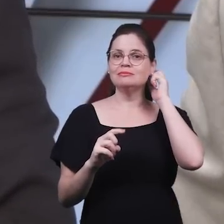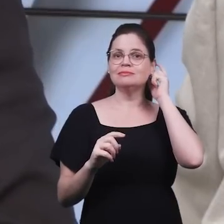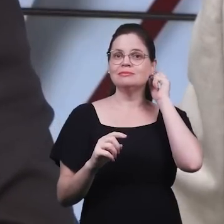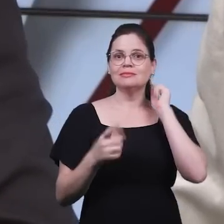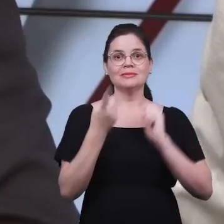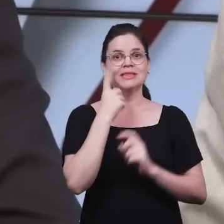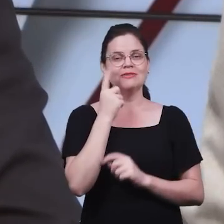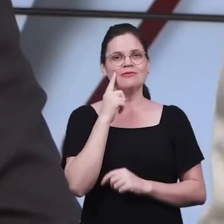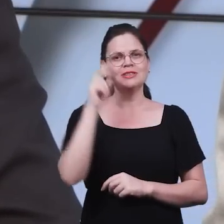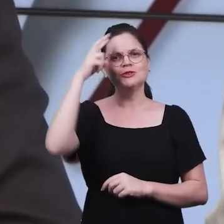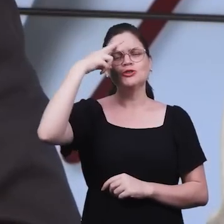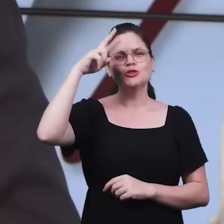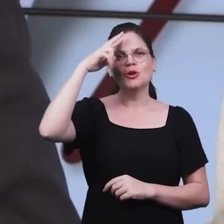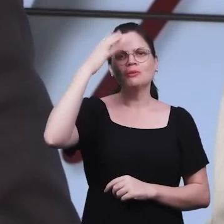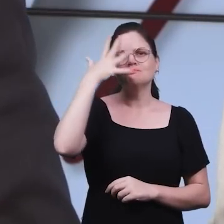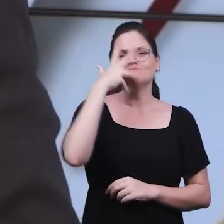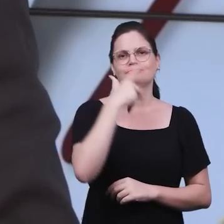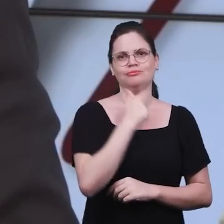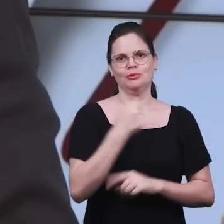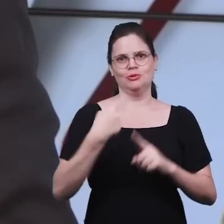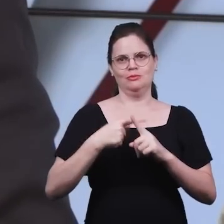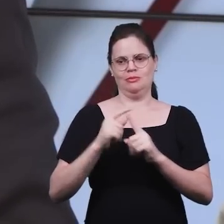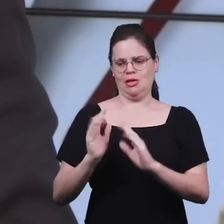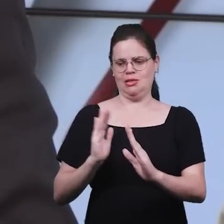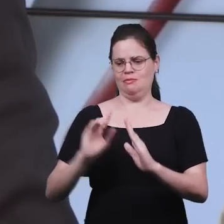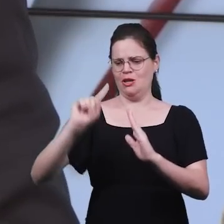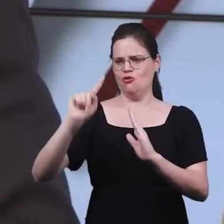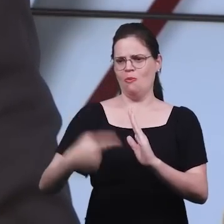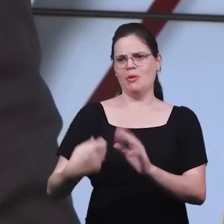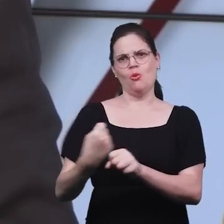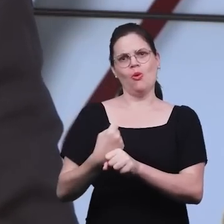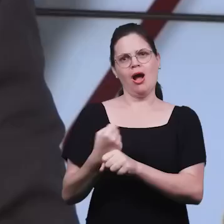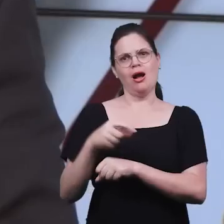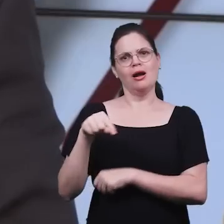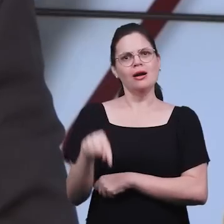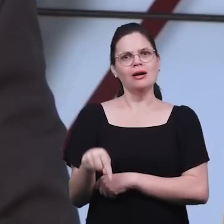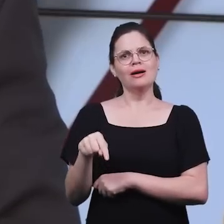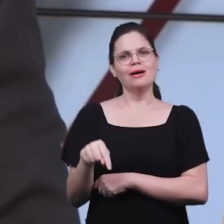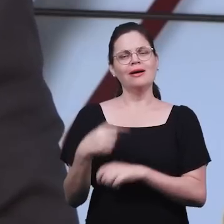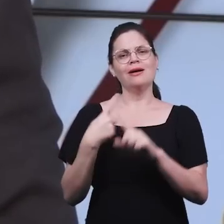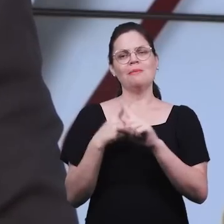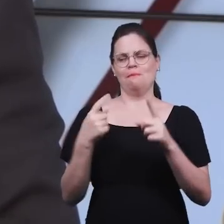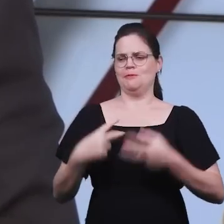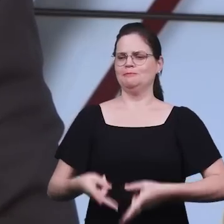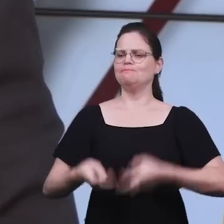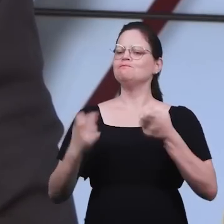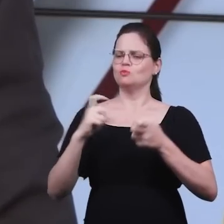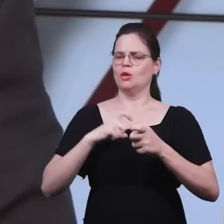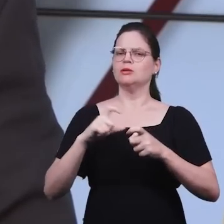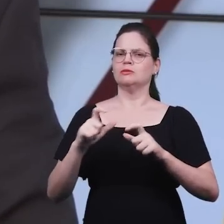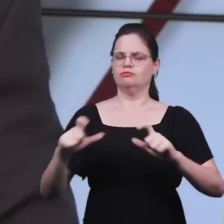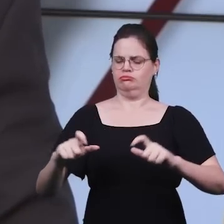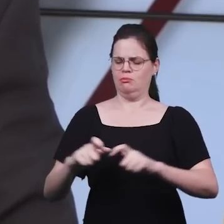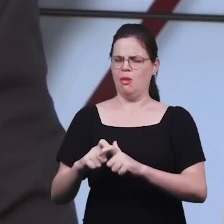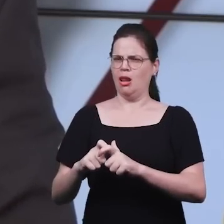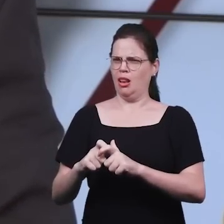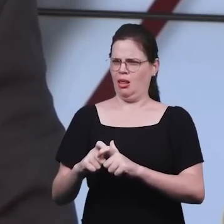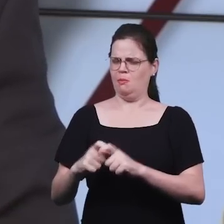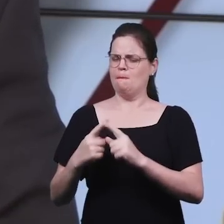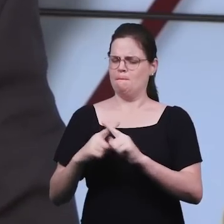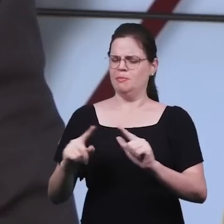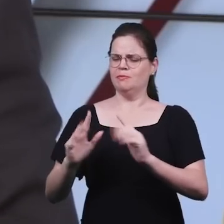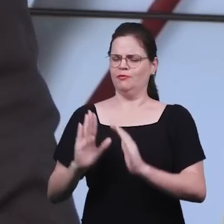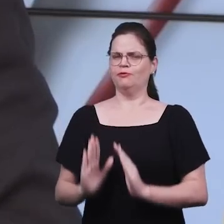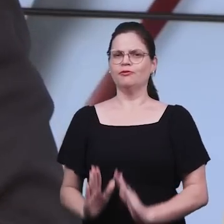nesse período de 1000 anos, nós vimos assim um restante que se manteve fiel,